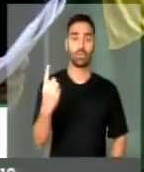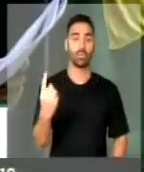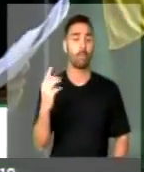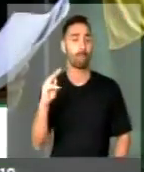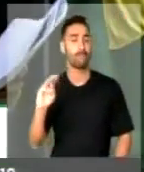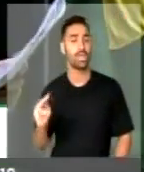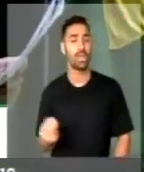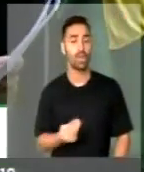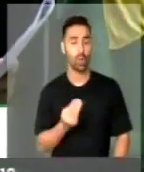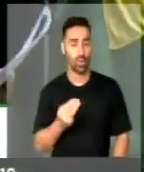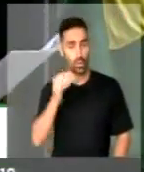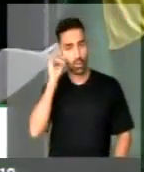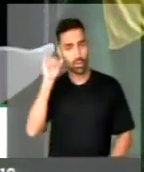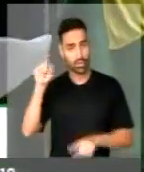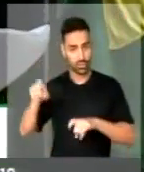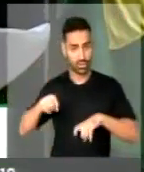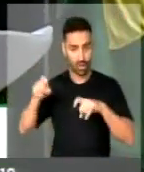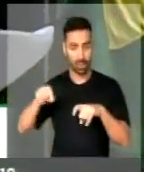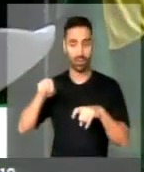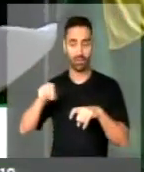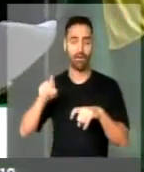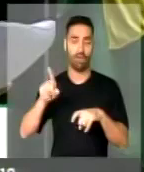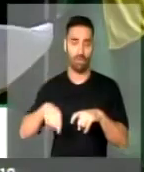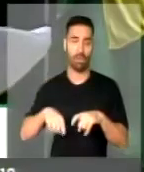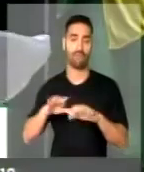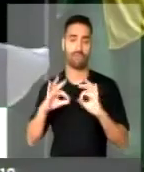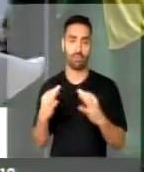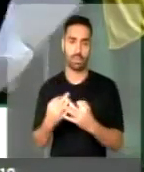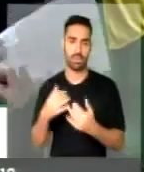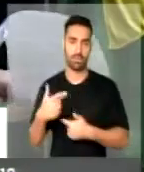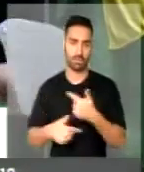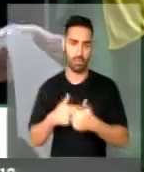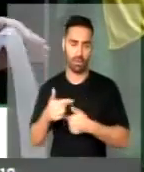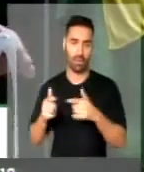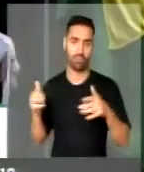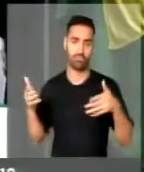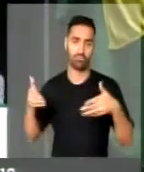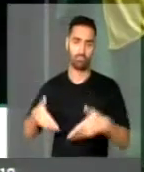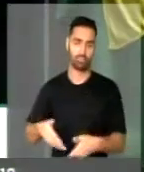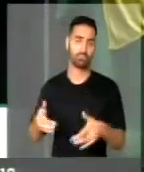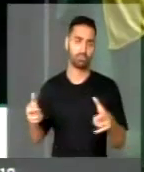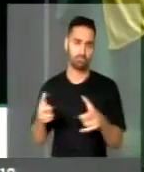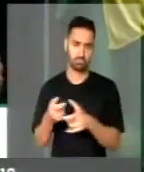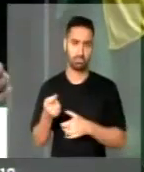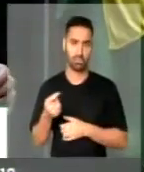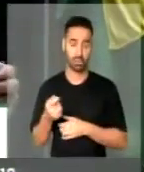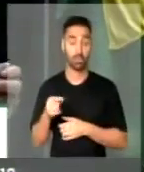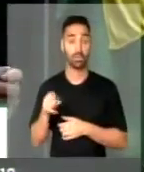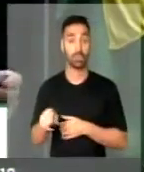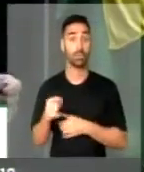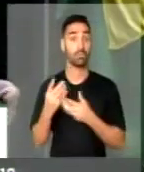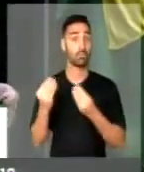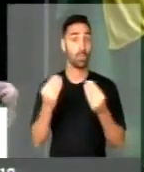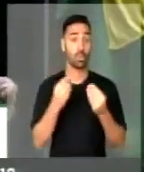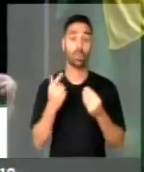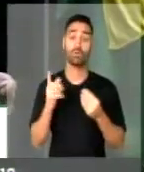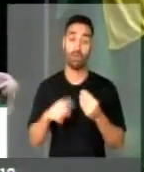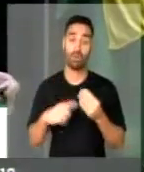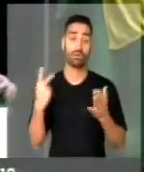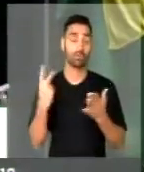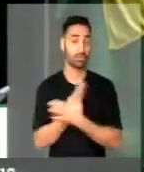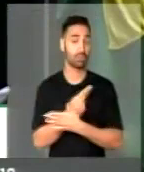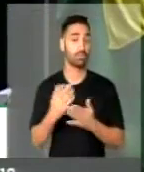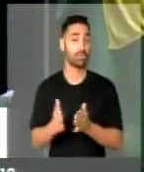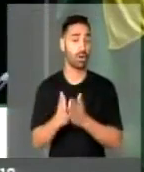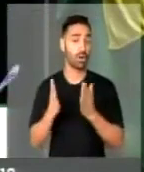de estabelecimentos eram chamados de agricultura familiar e muitos desses em situações de pobreza, de